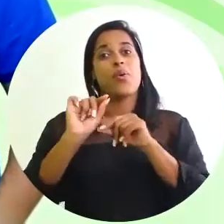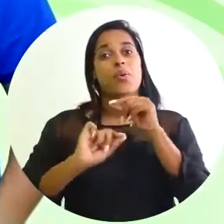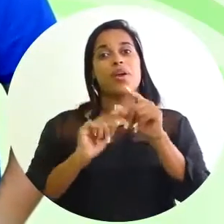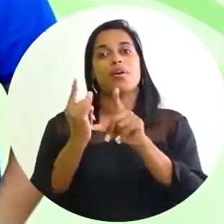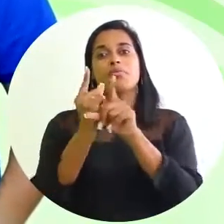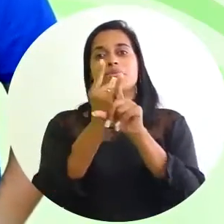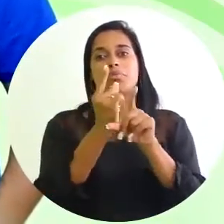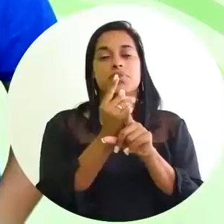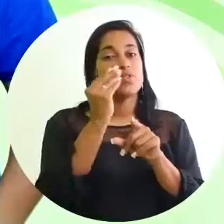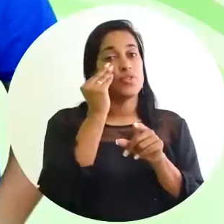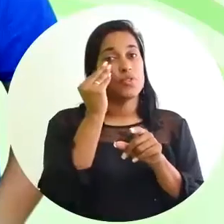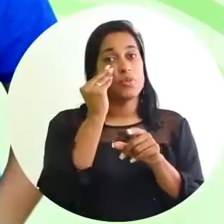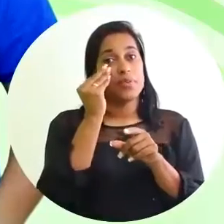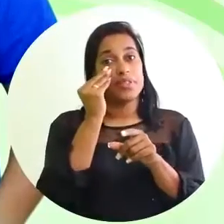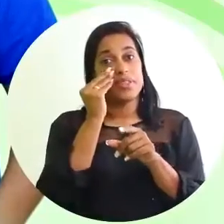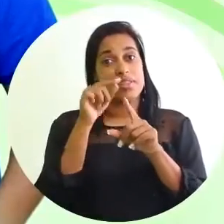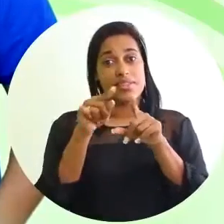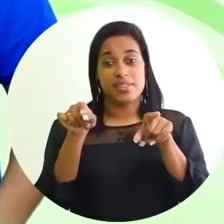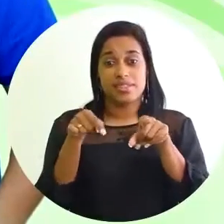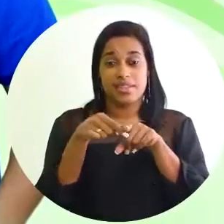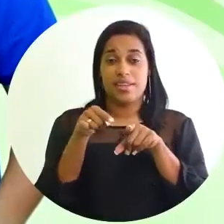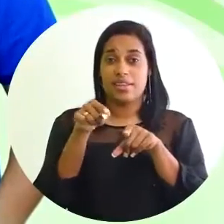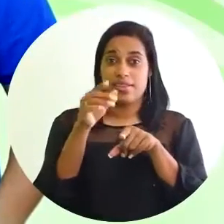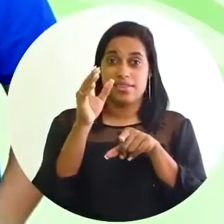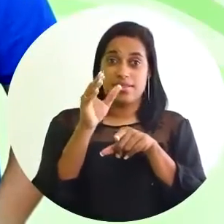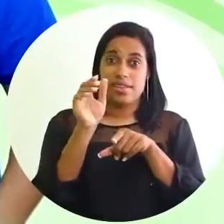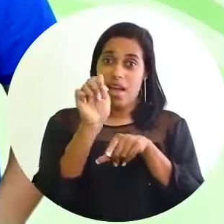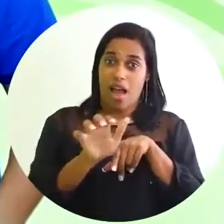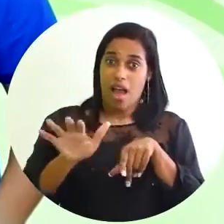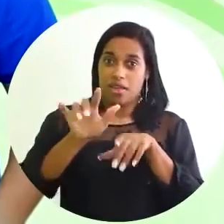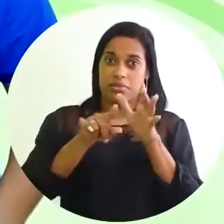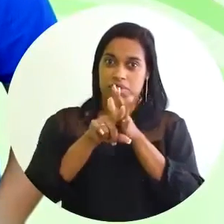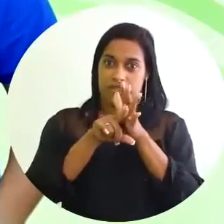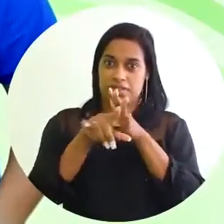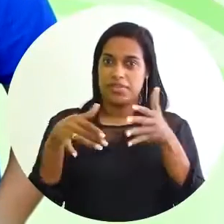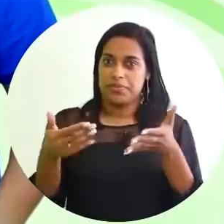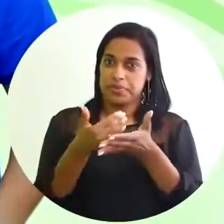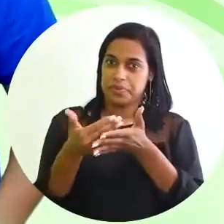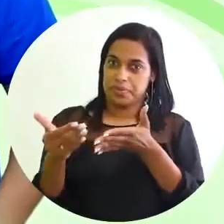é gamificação e a sua experiência dentro dessa área. Então, vamos começar.